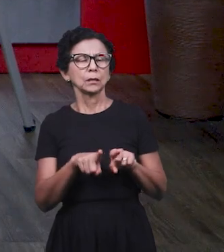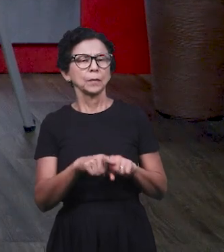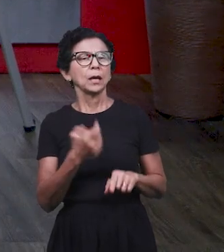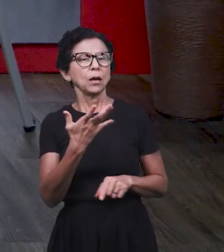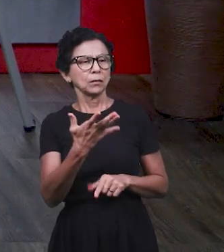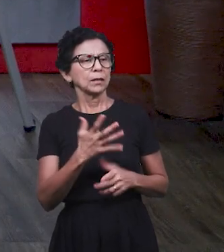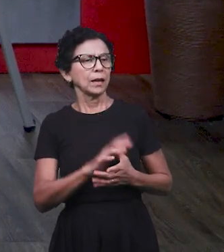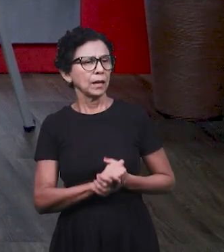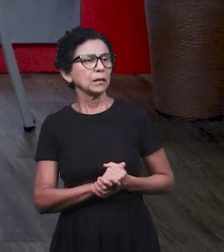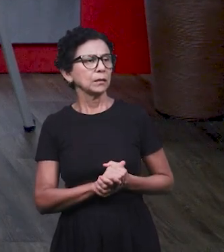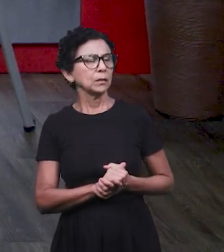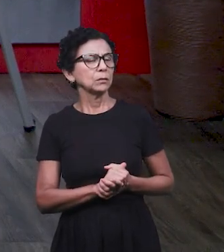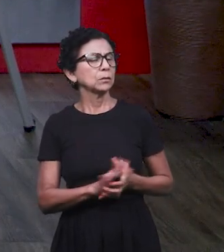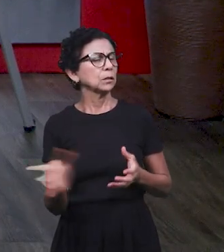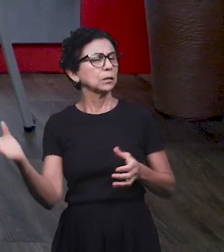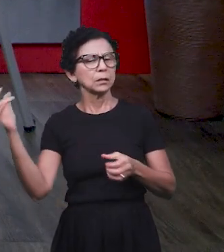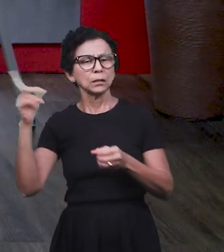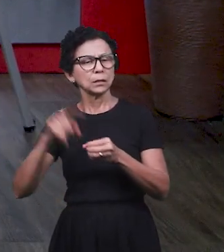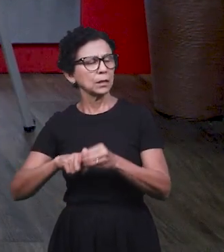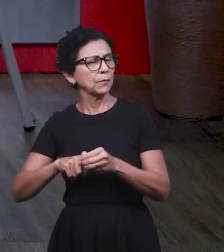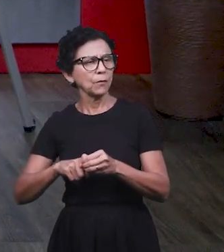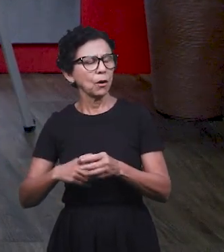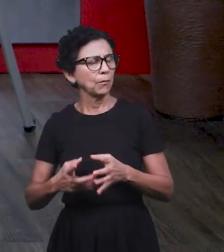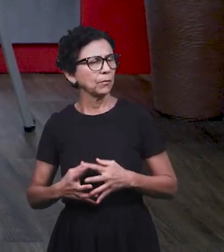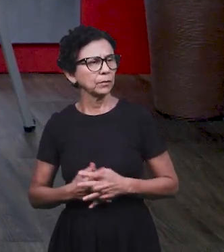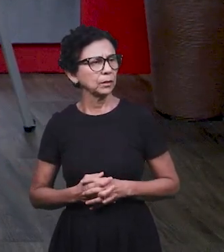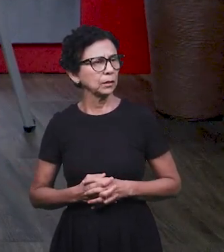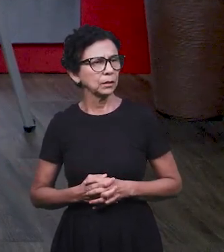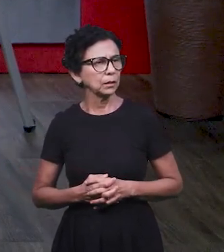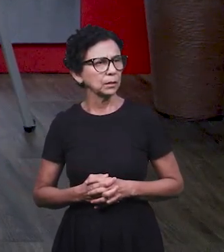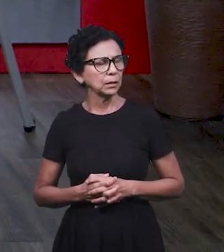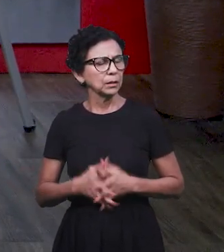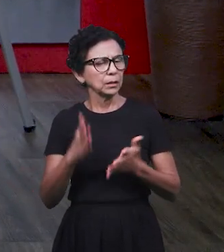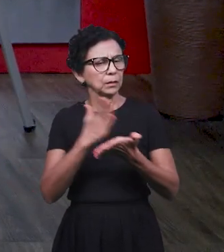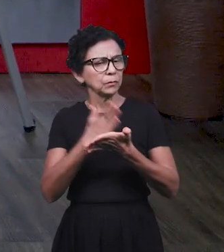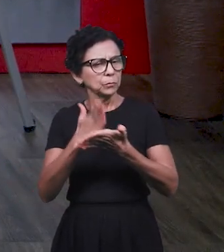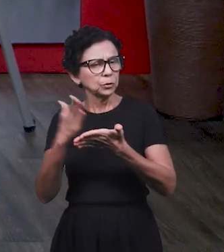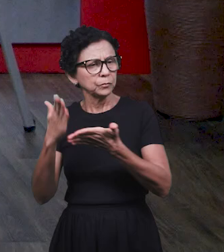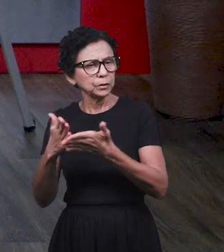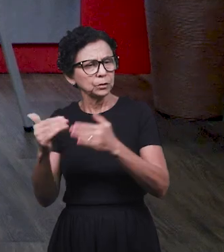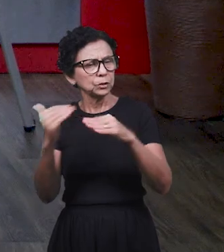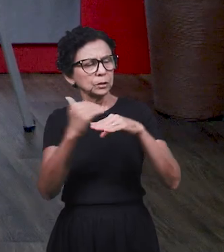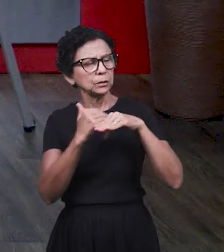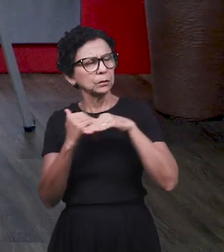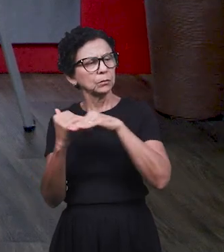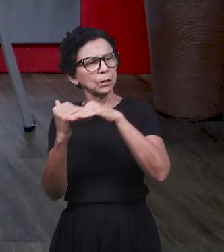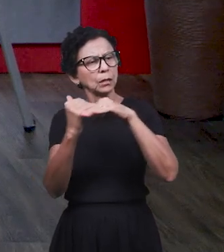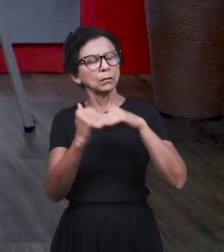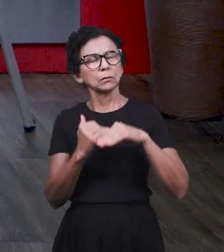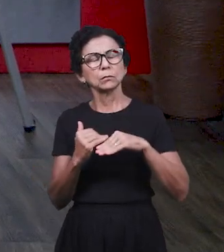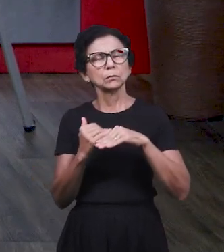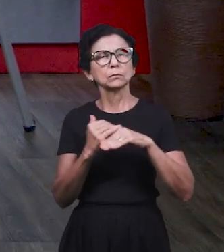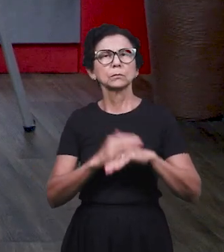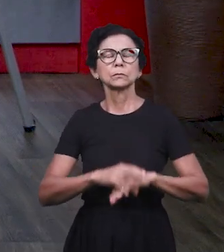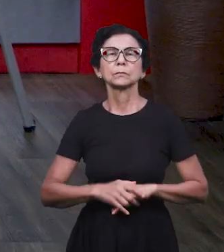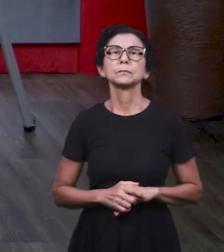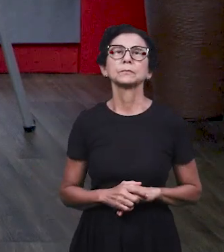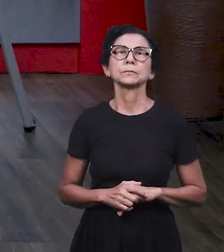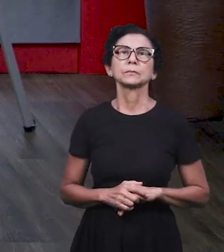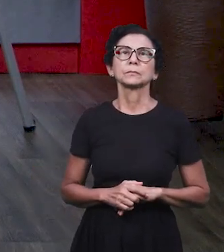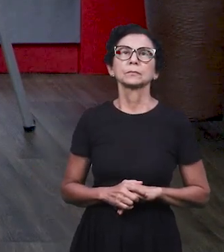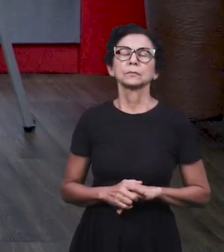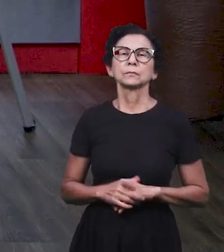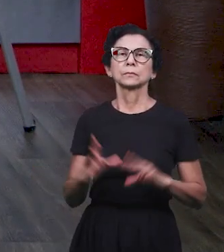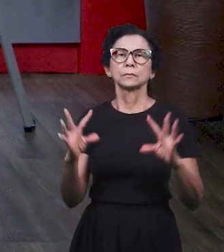seja devolvido para o monte e então seja partilhado para todos os herdeiros,